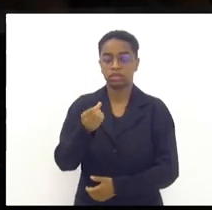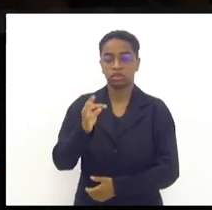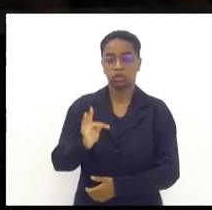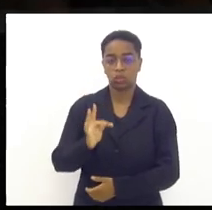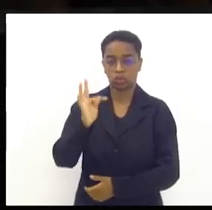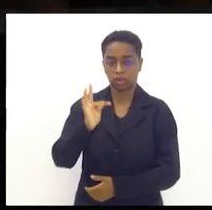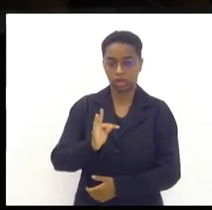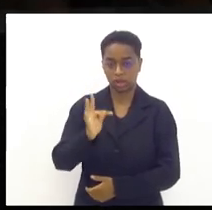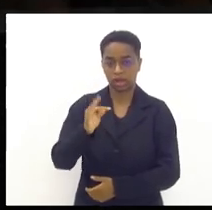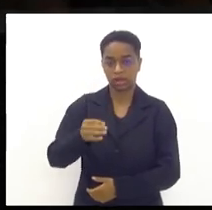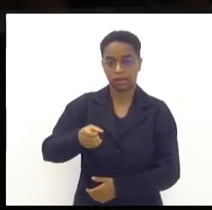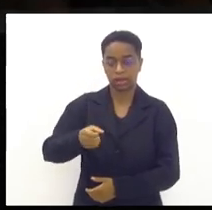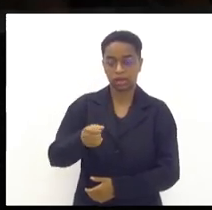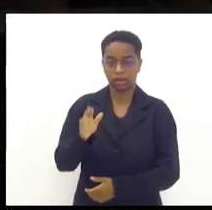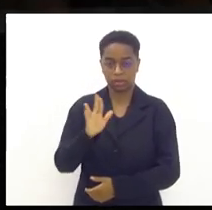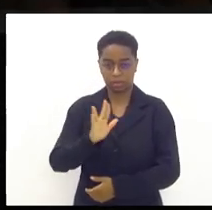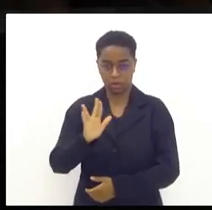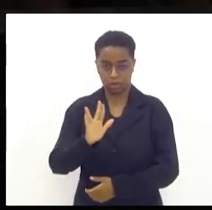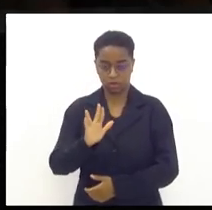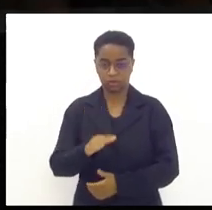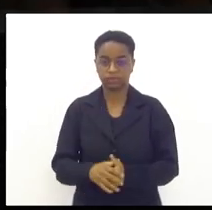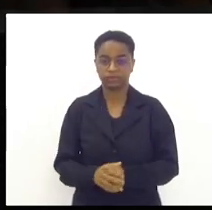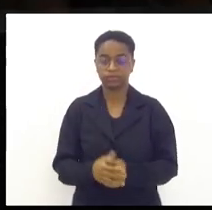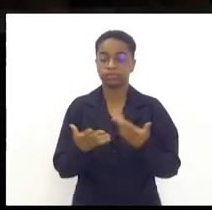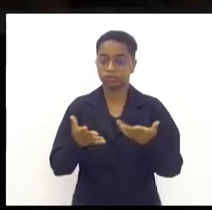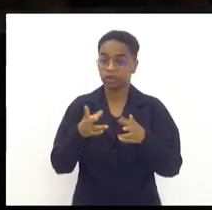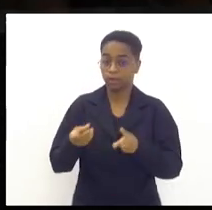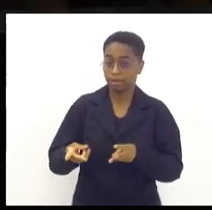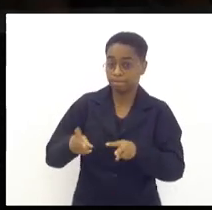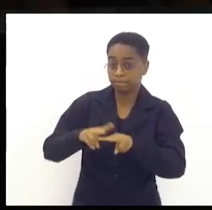maconha. Apreenderam, levaram